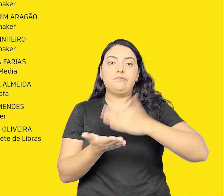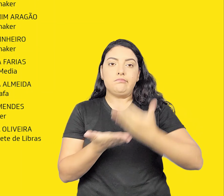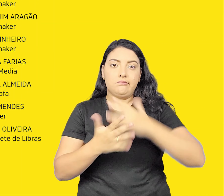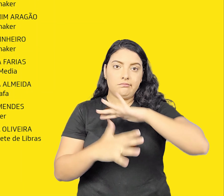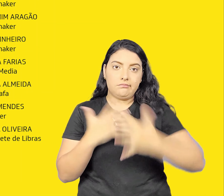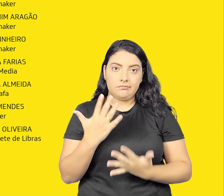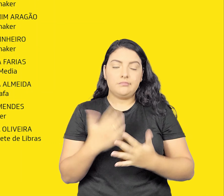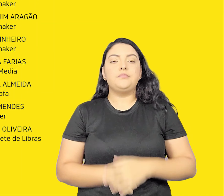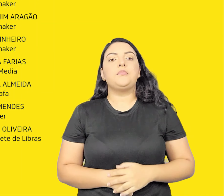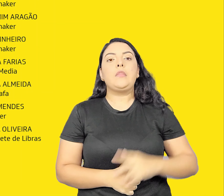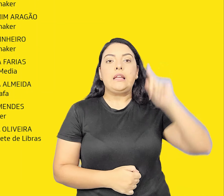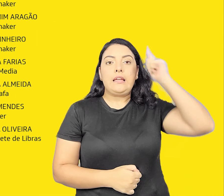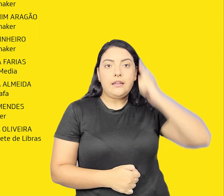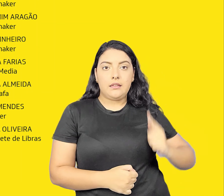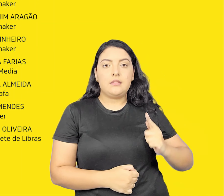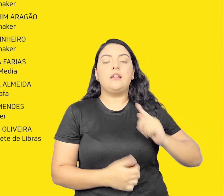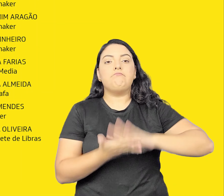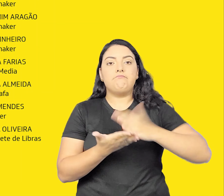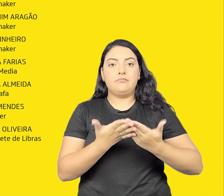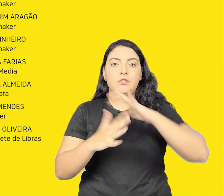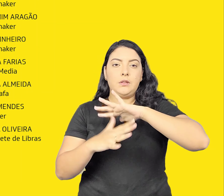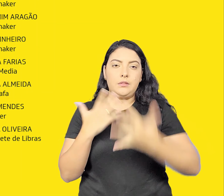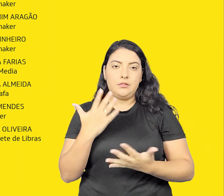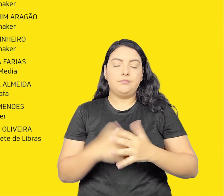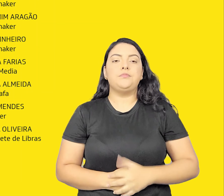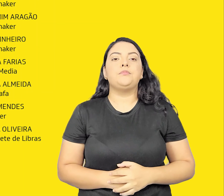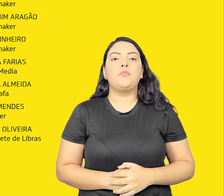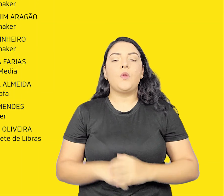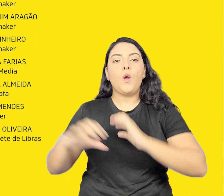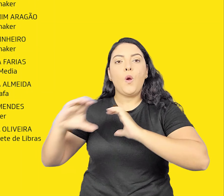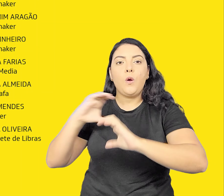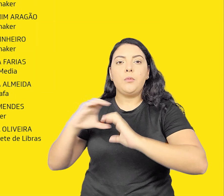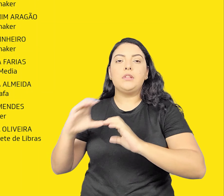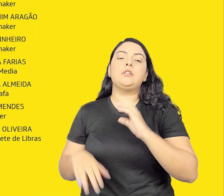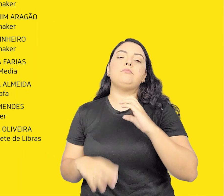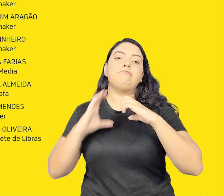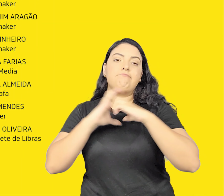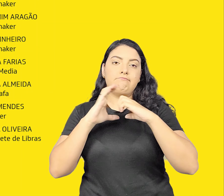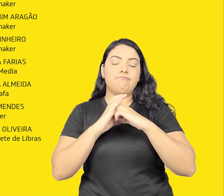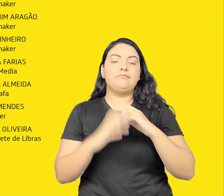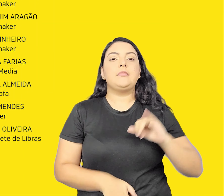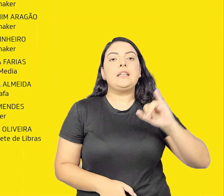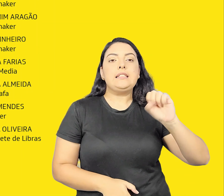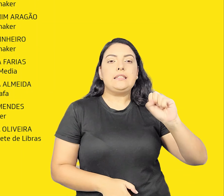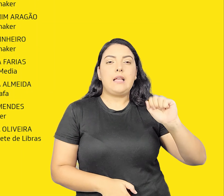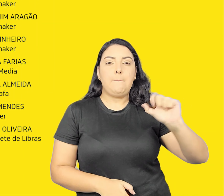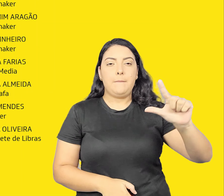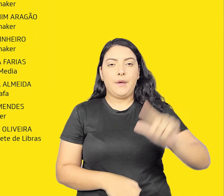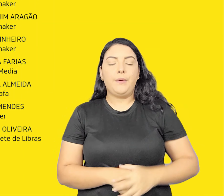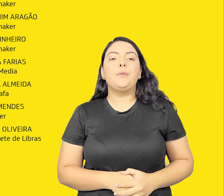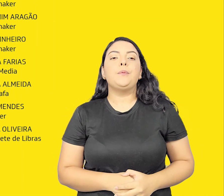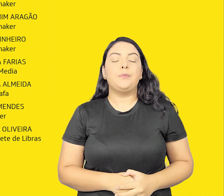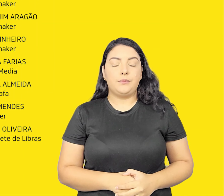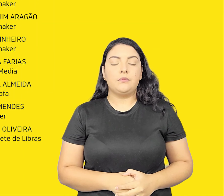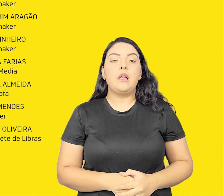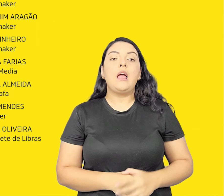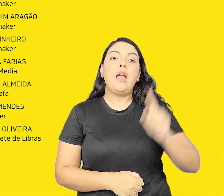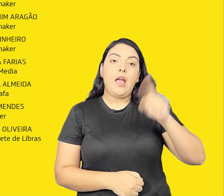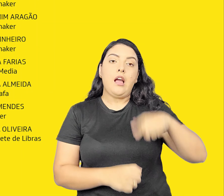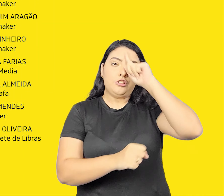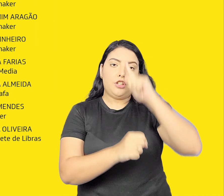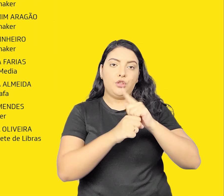de Libras Graciele Alves Intérprete de Libras Comunicação CCBJ Isabel Mayara Gomes